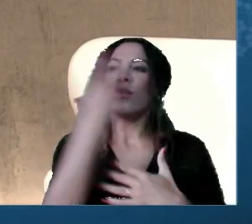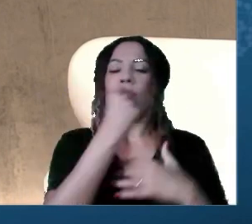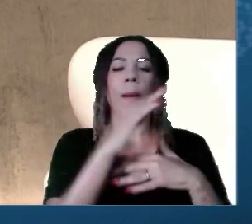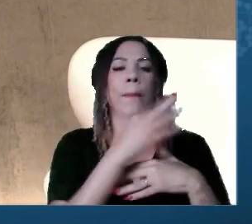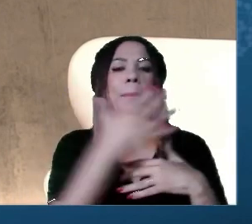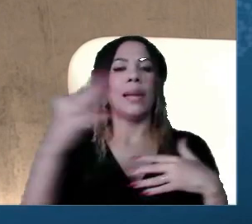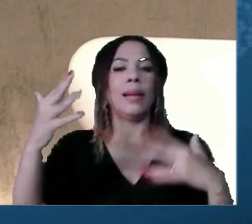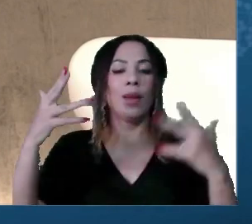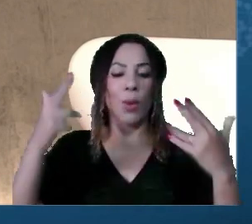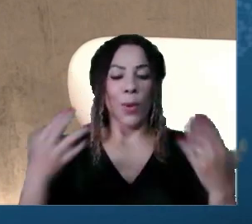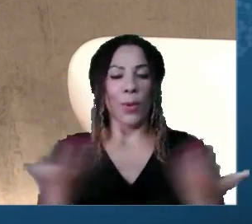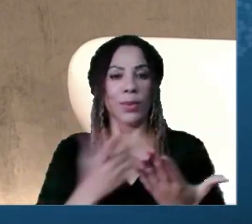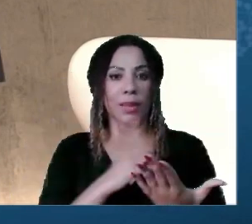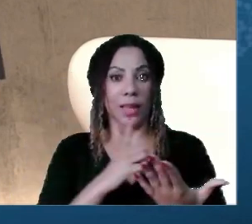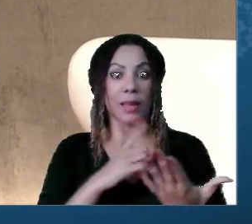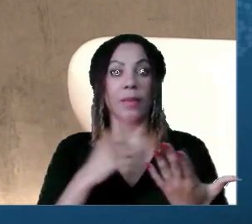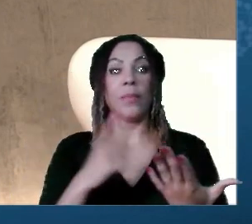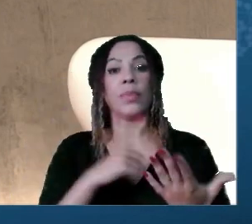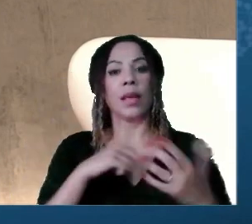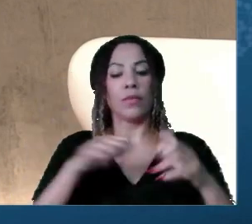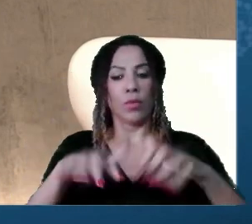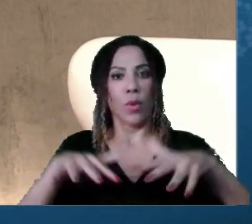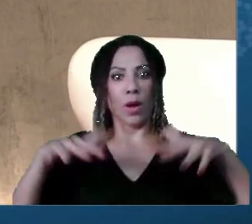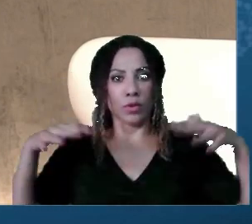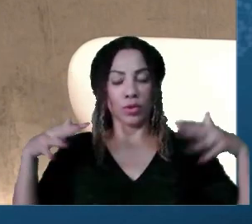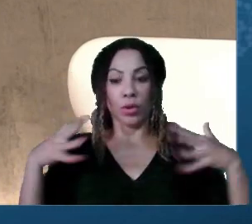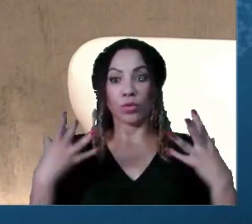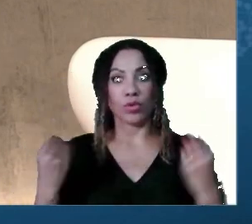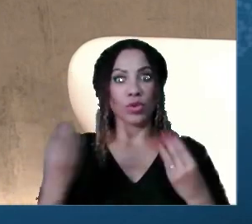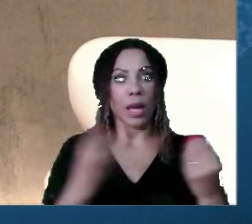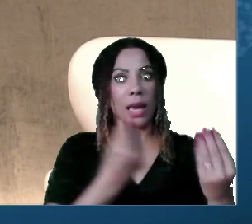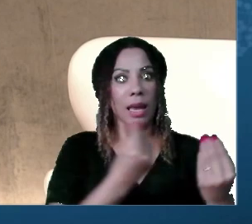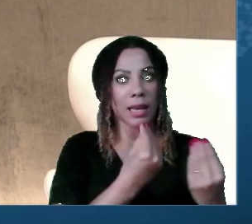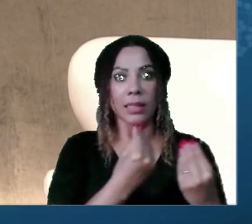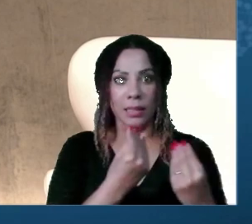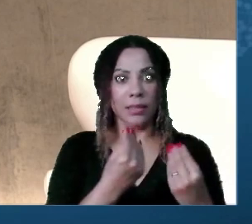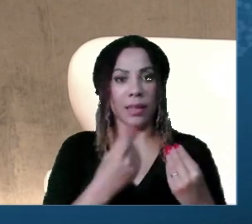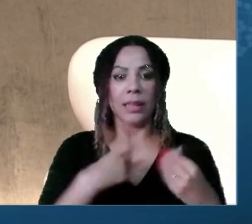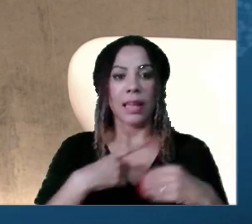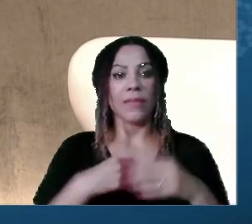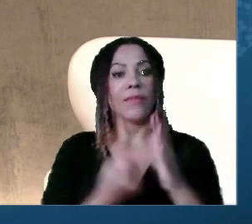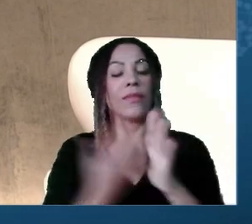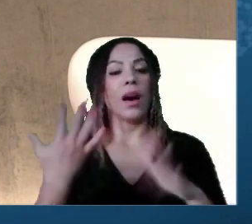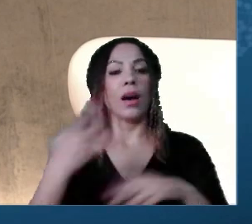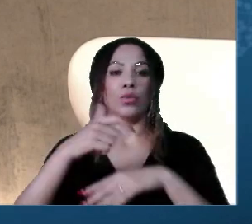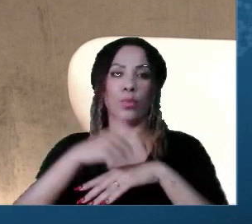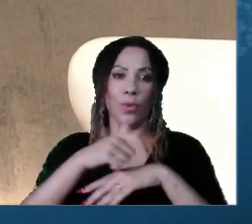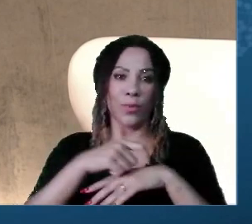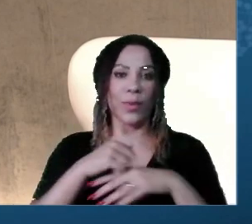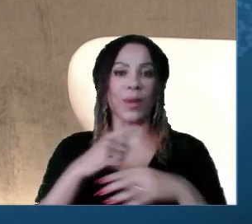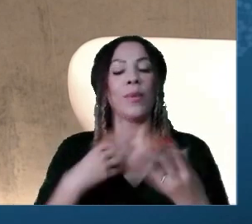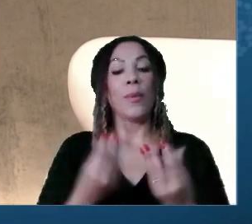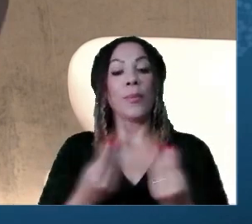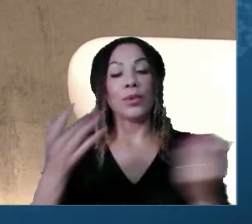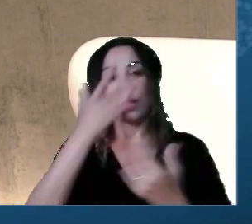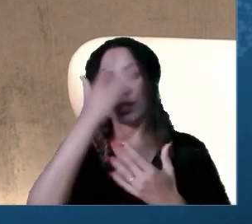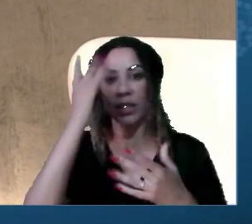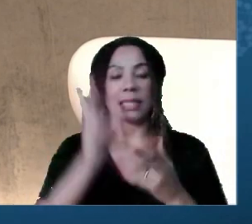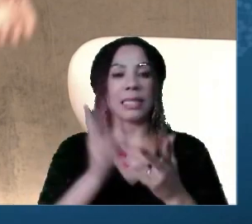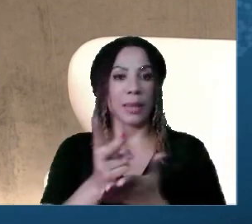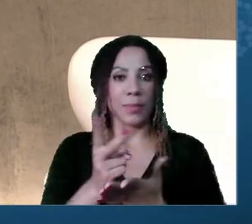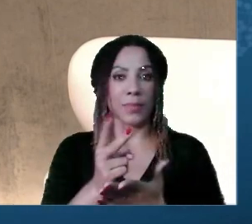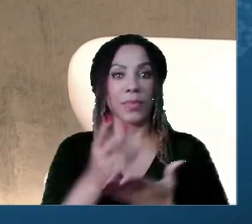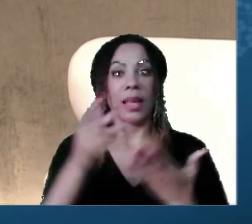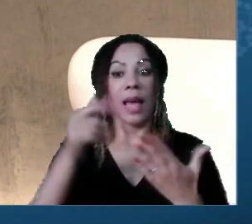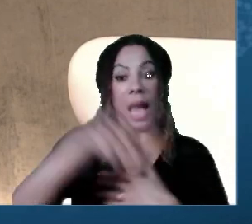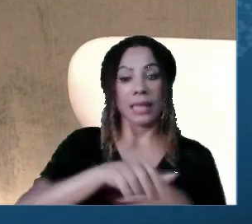né? Então, a gente teve aqui auditório cheio durante muitos momentos, né, e com bastante gente o tempo todo, aqui lá